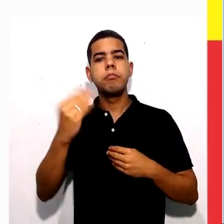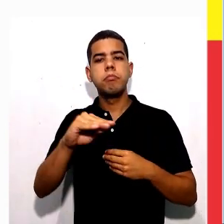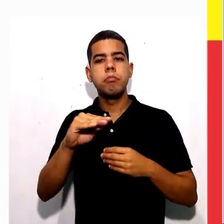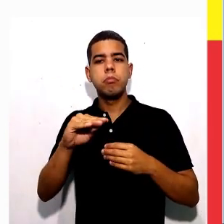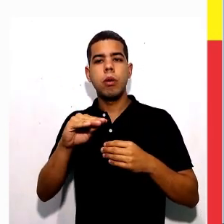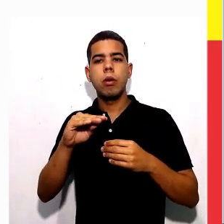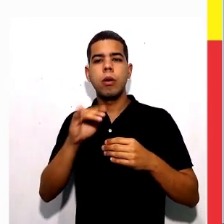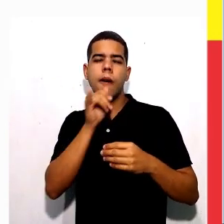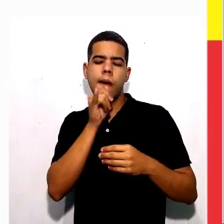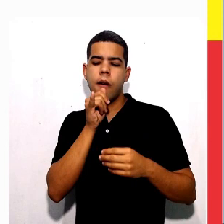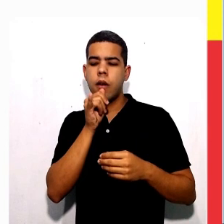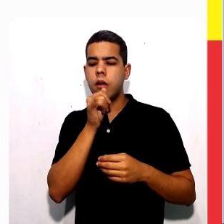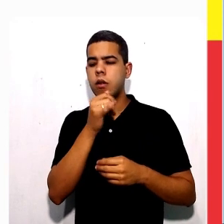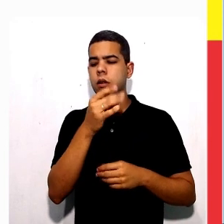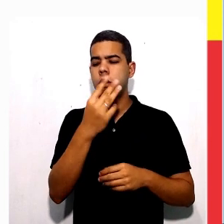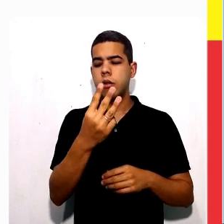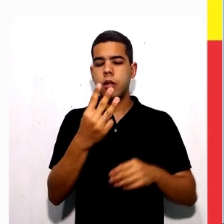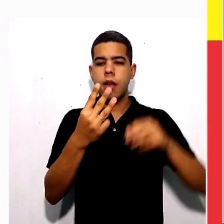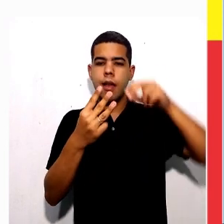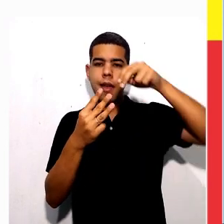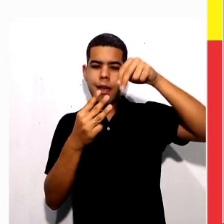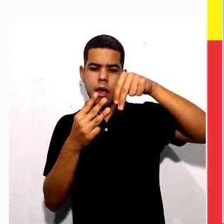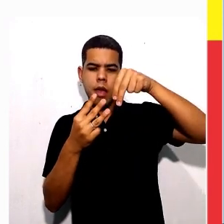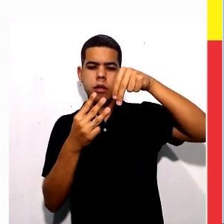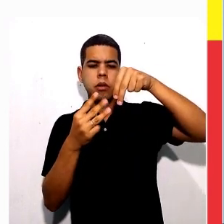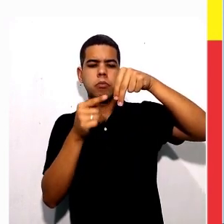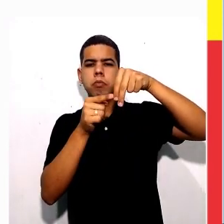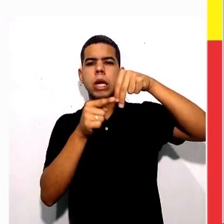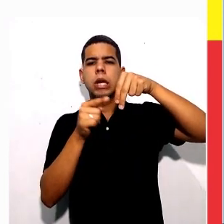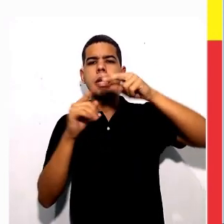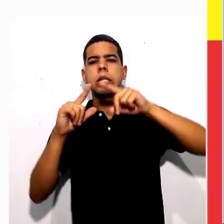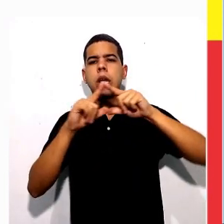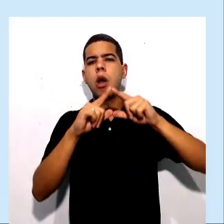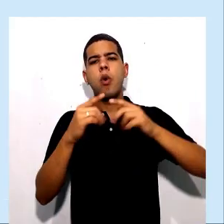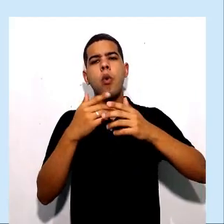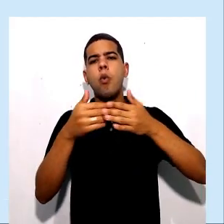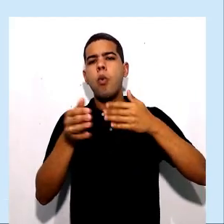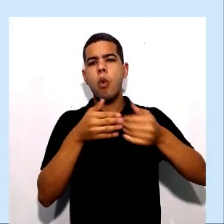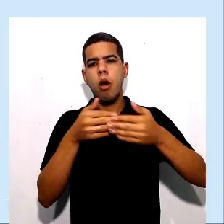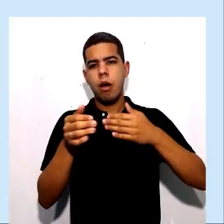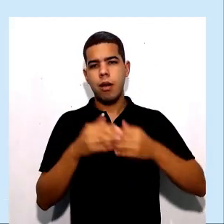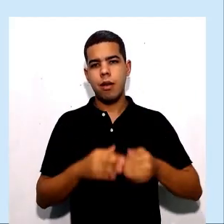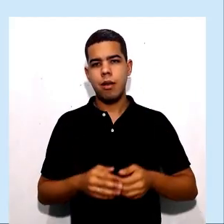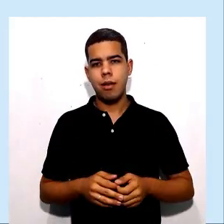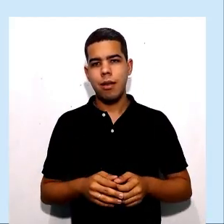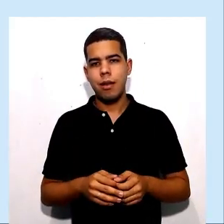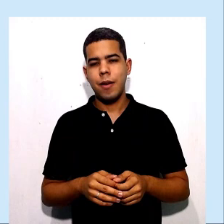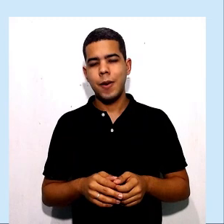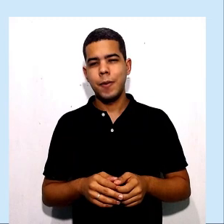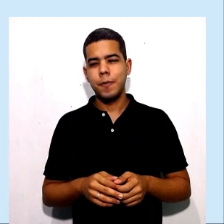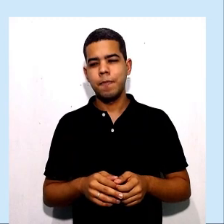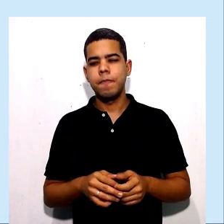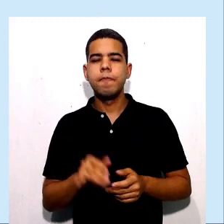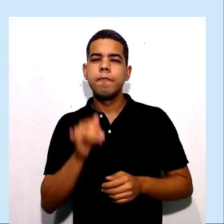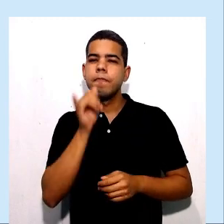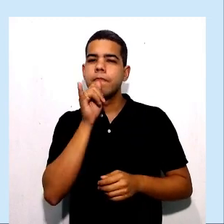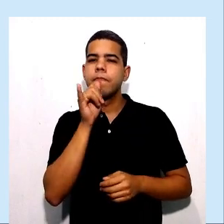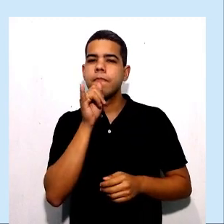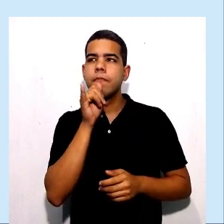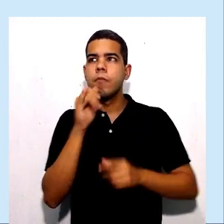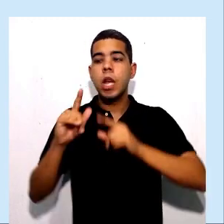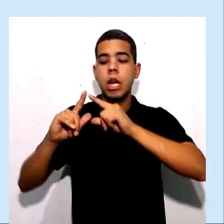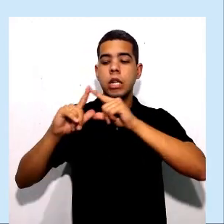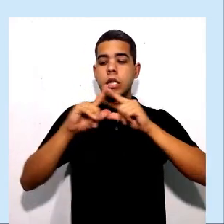elevado à casa do triângulo que tem menos 1. Então, se eu quiser saber o triângulo na